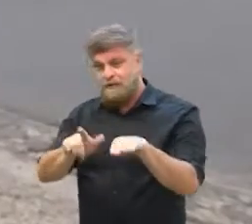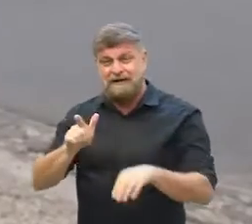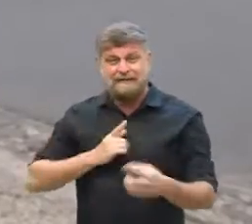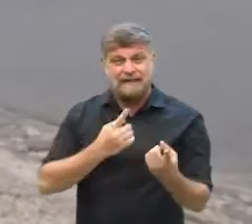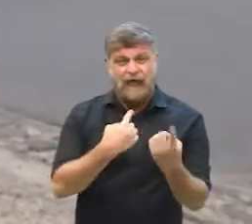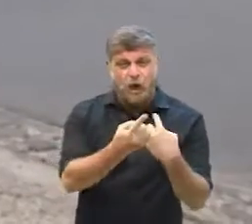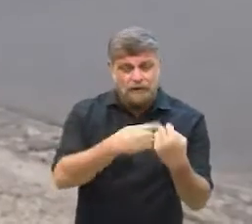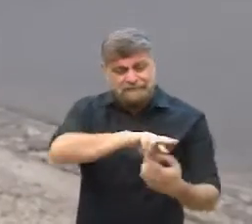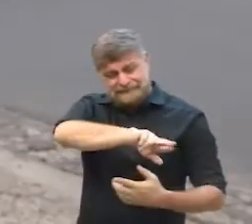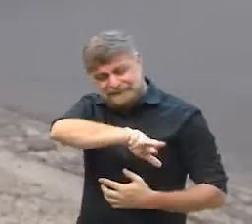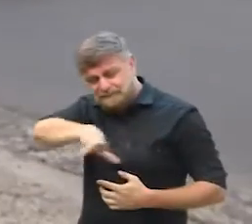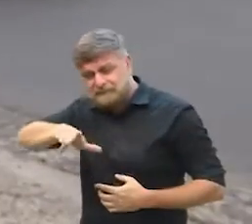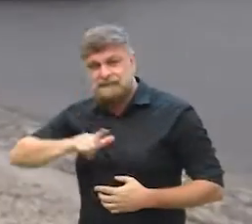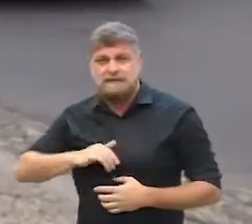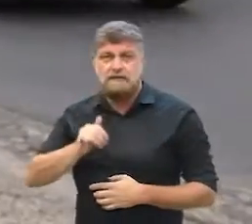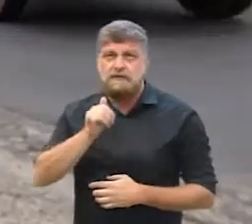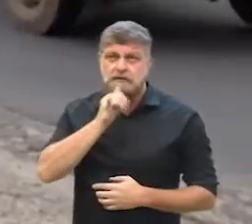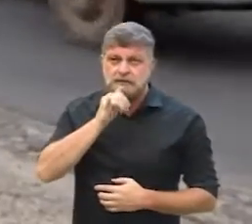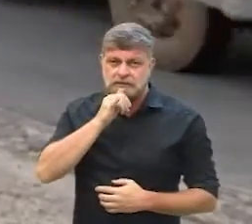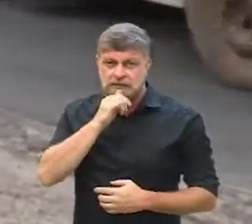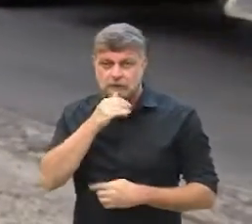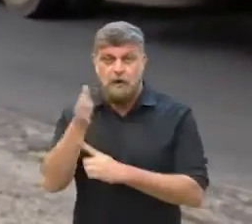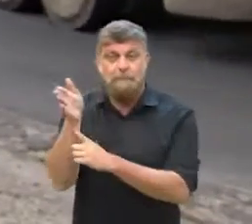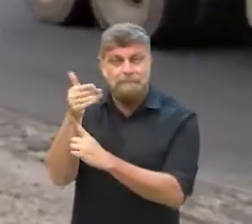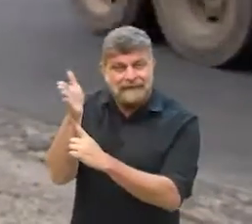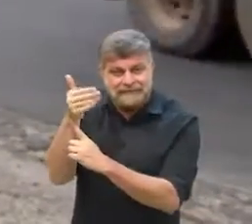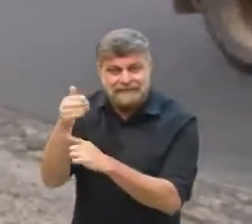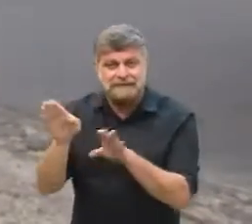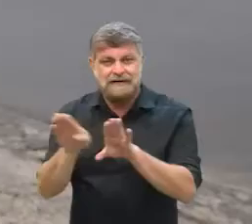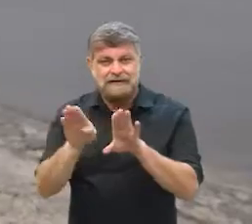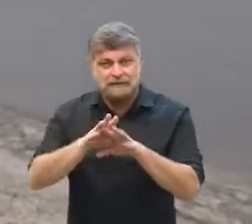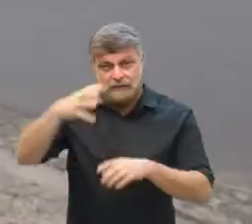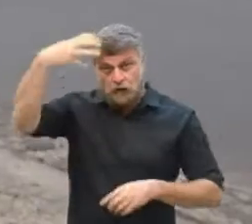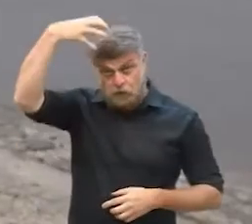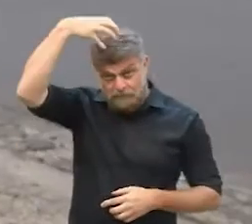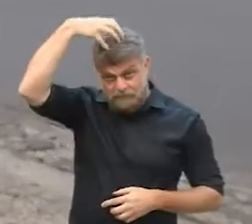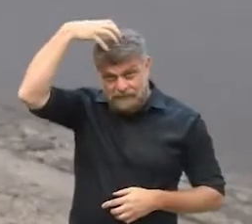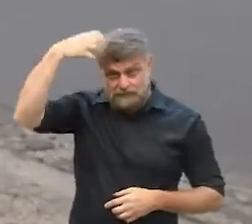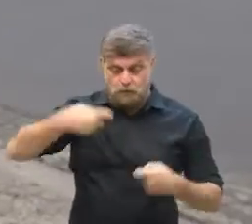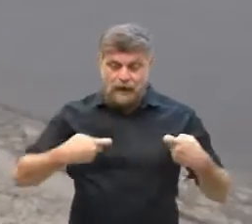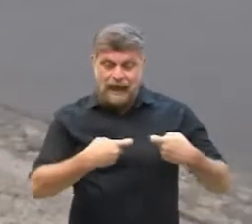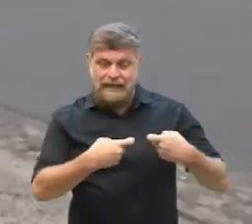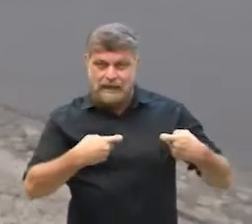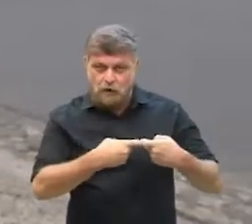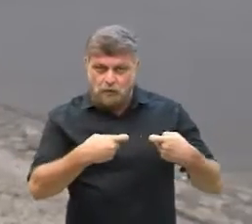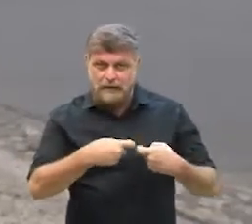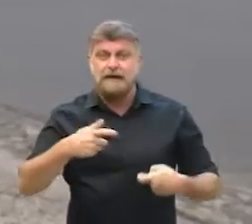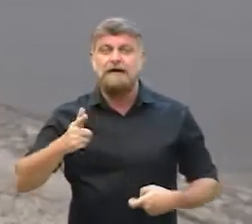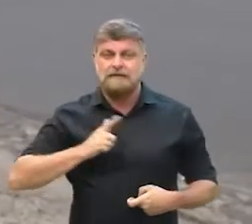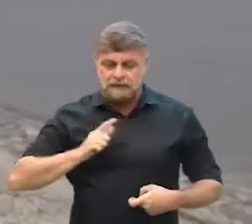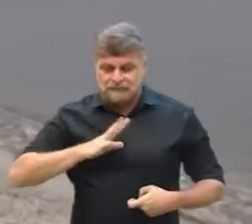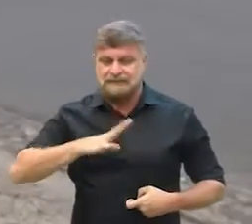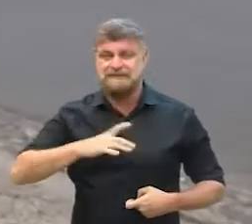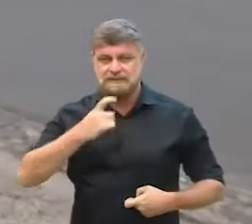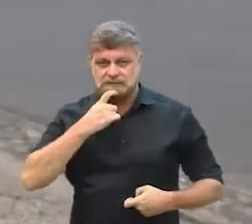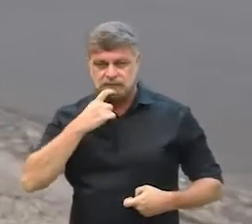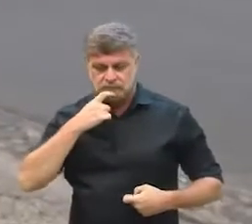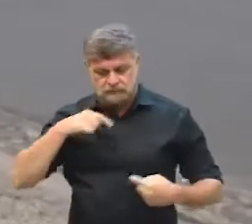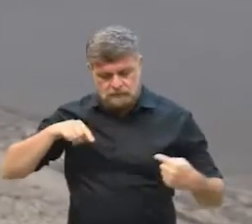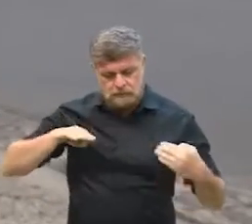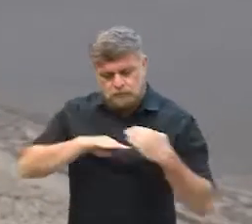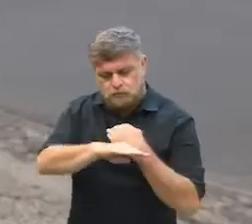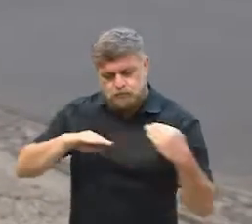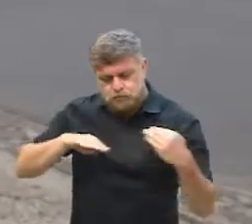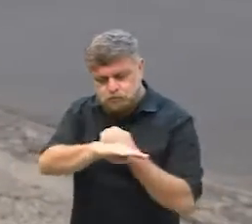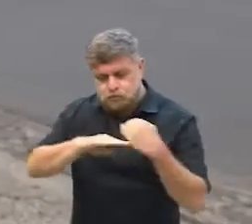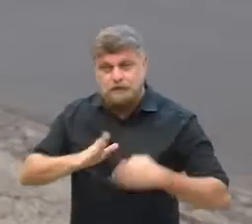outras rodovias aqui também, que é a rodovia dos Bandeirantes, a rodovia Dom Pedro, a Anhanguera, que também passam dentro do perímetro urbano da cidade